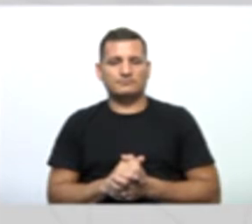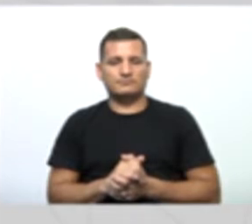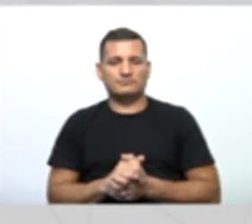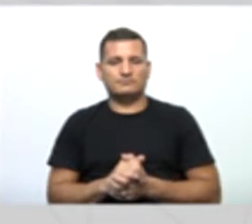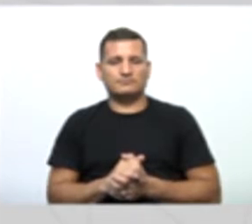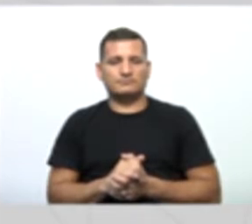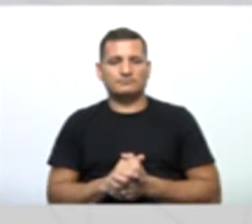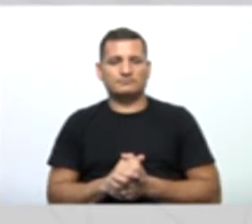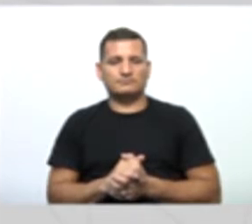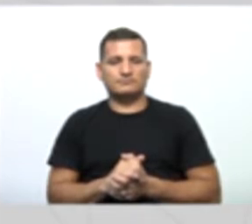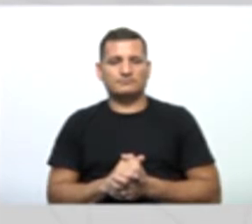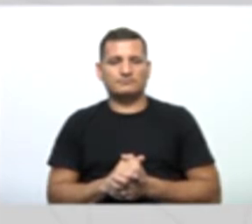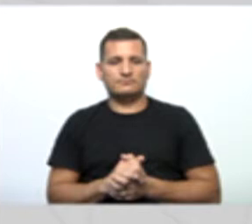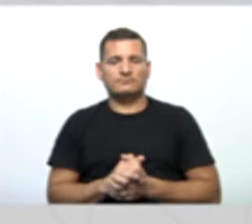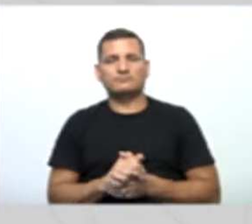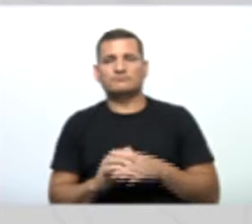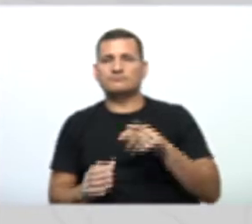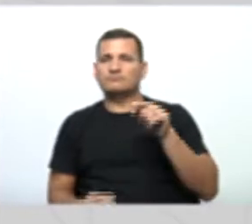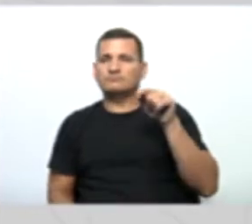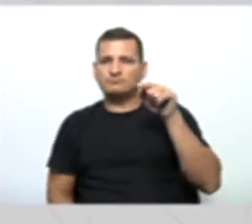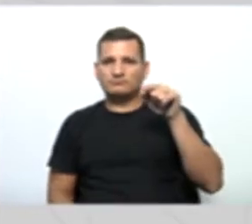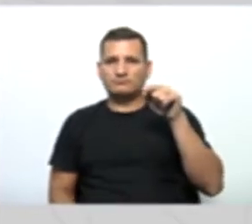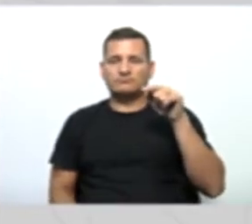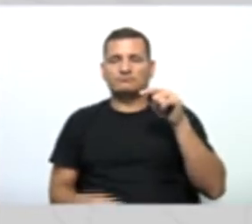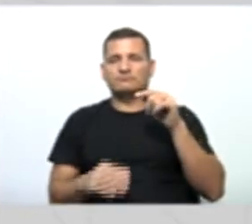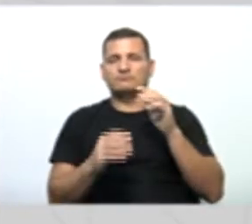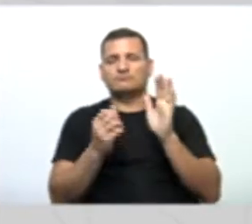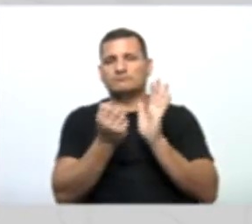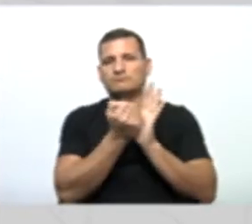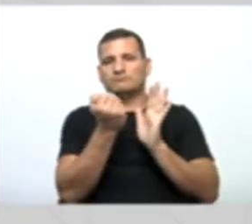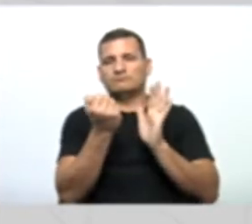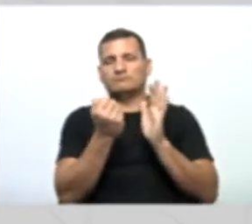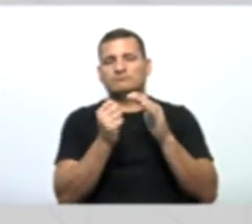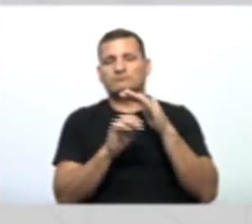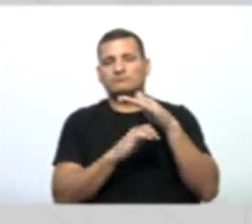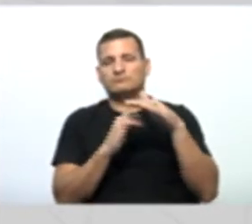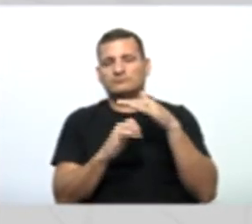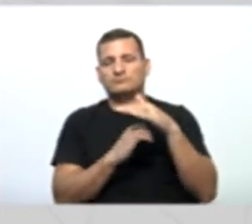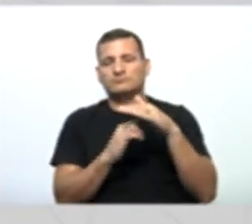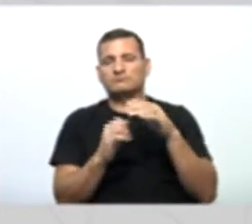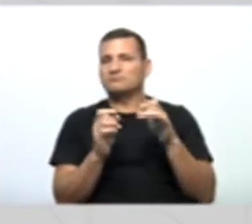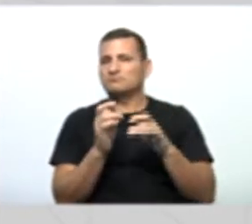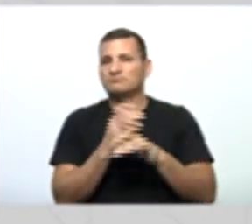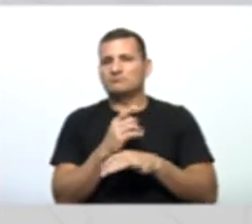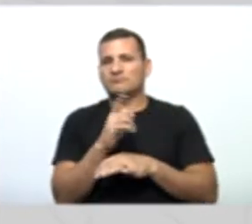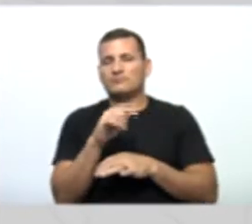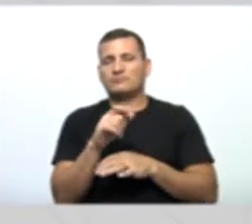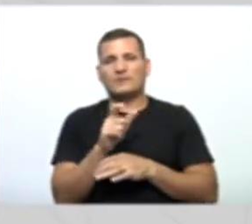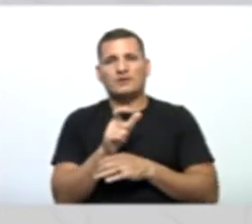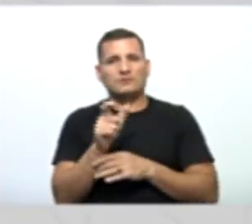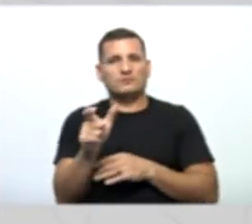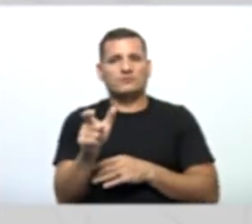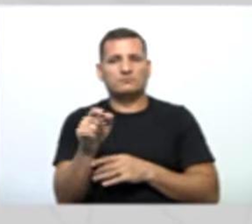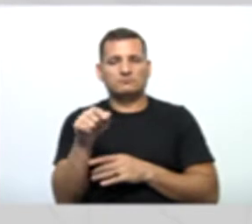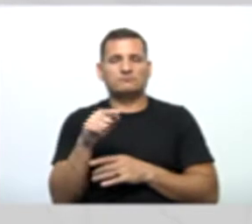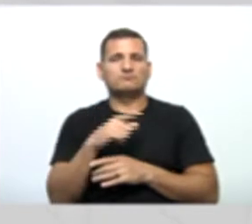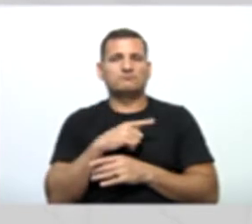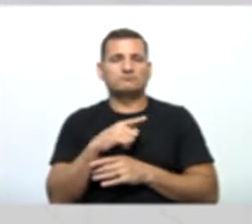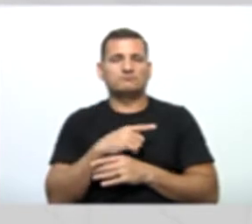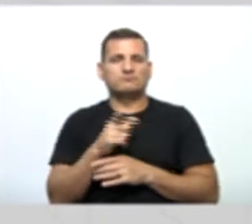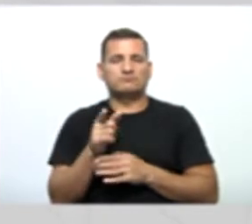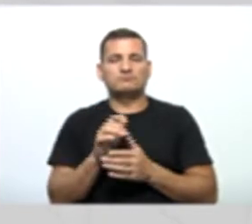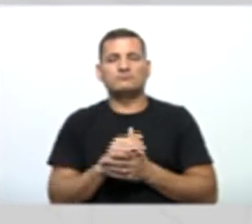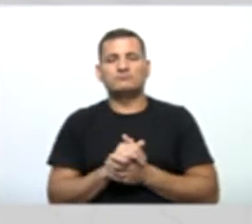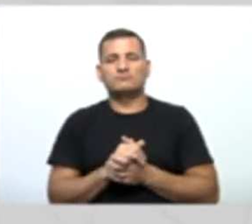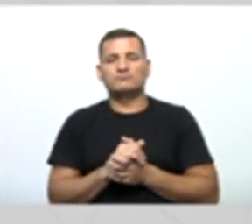e aqui tem a identificação da empresa. Pronto. É um cartão. Isso daí já chega a um resultado final, né, Silmar? A